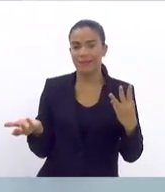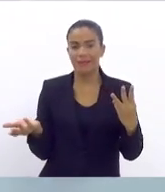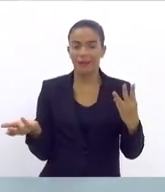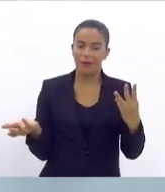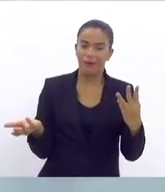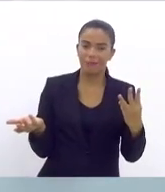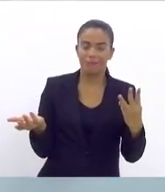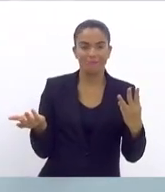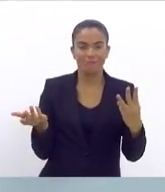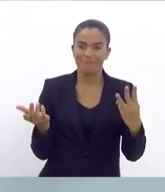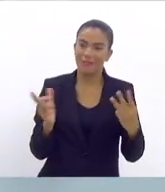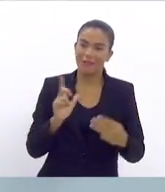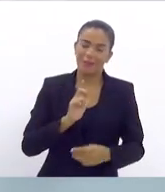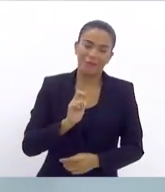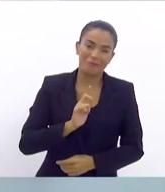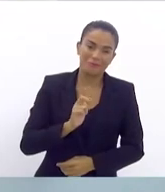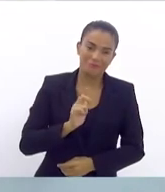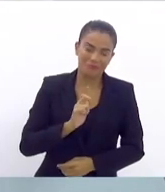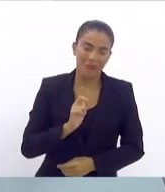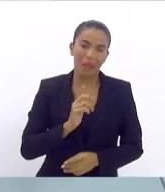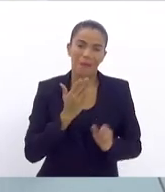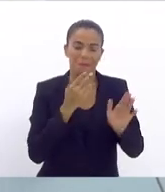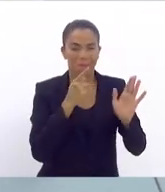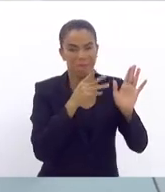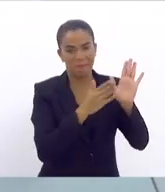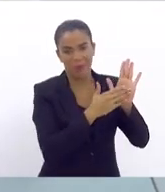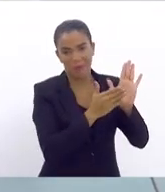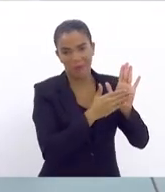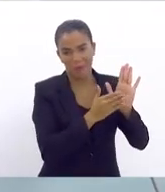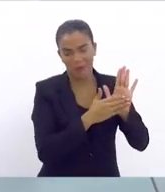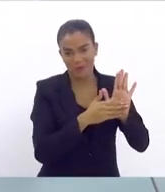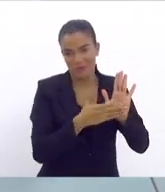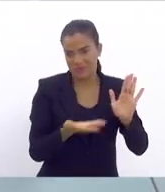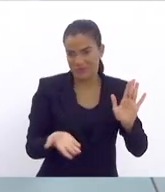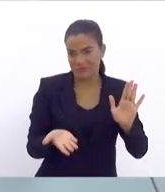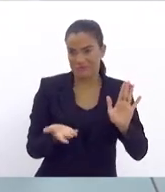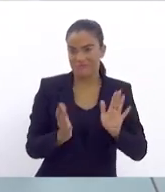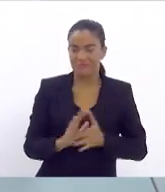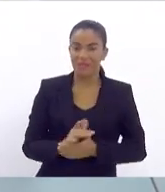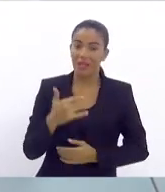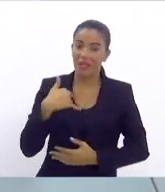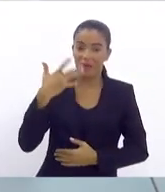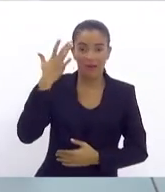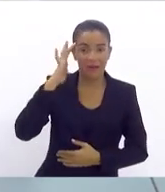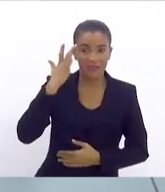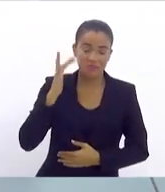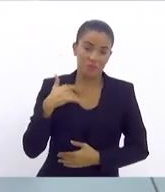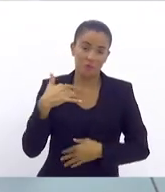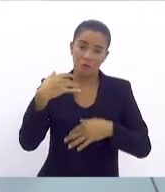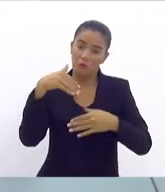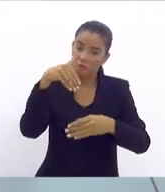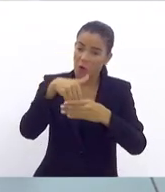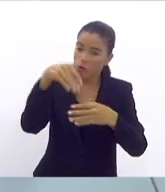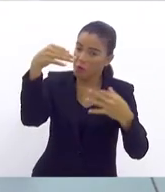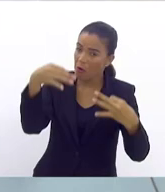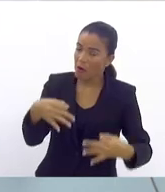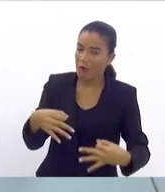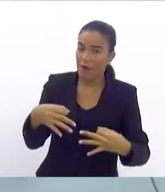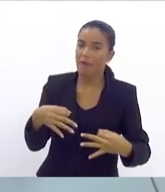a superposição de propostas. Então, considero eu que o voto correto aí